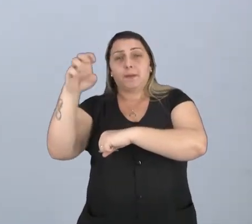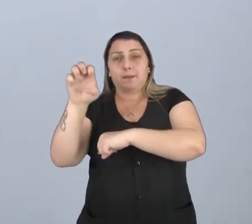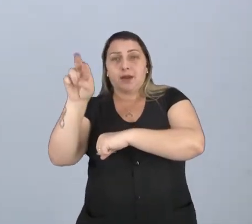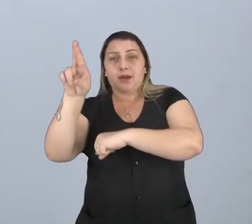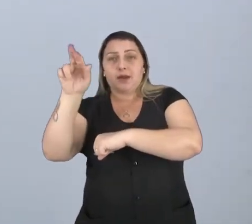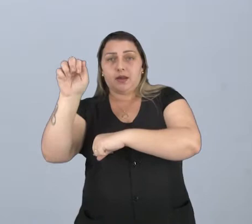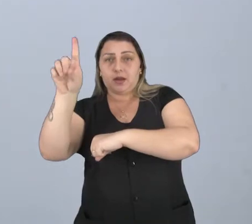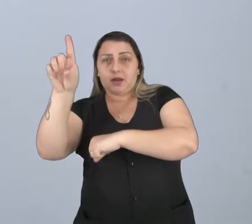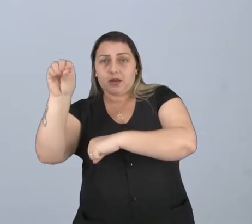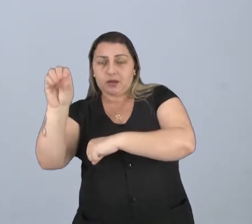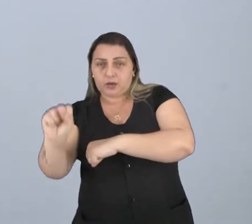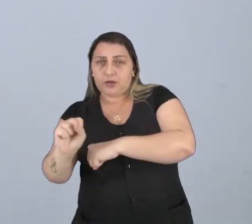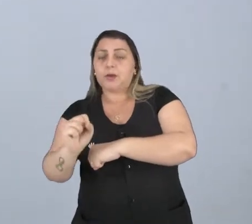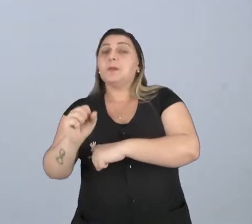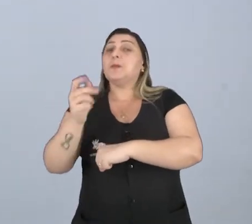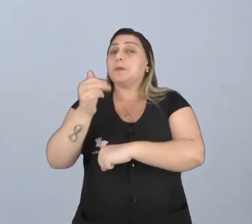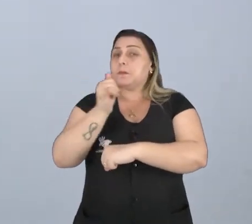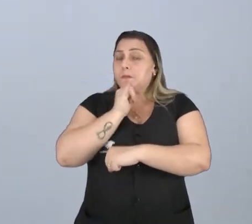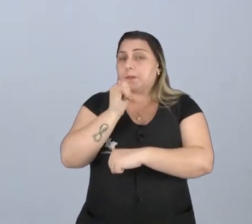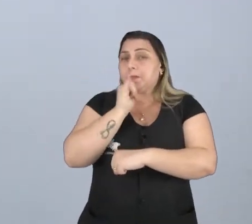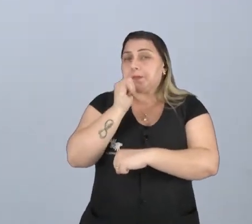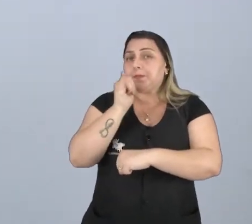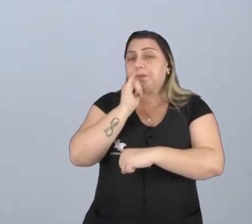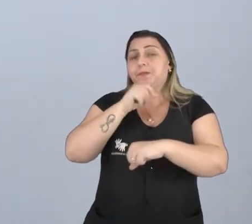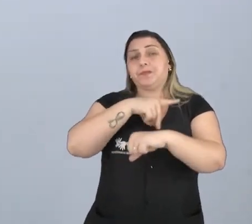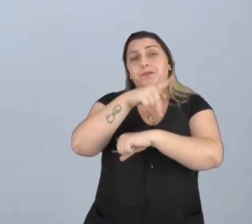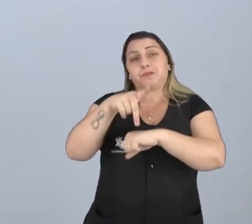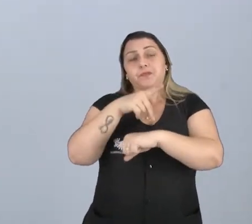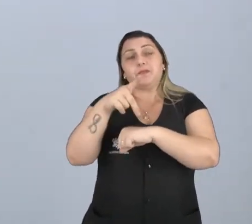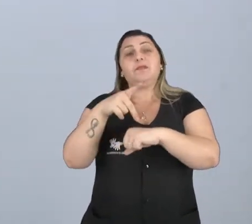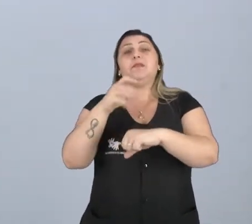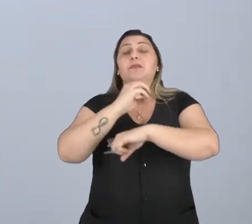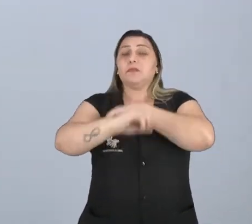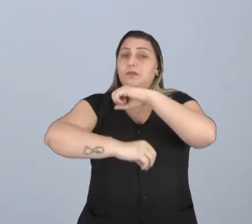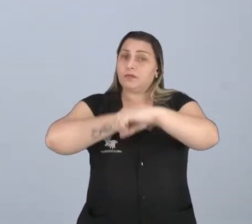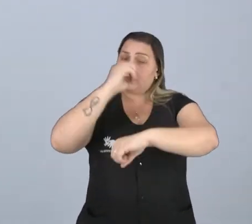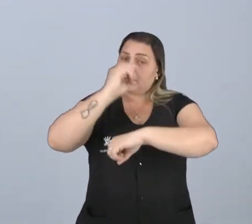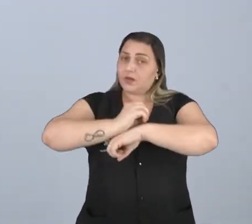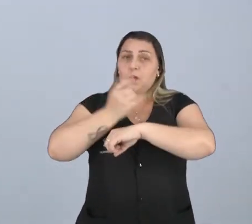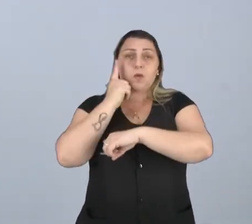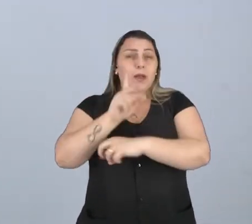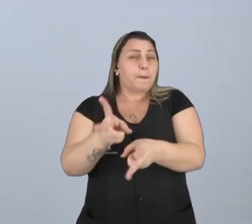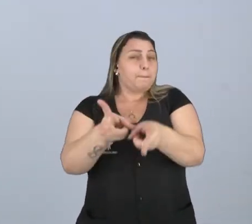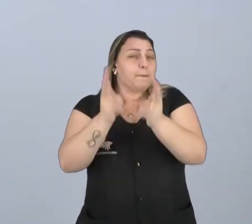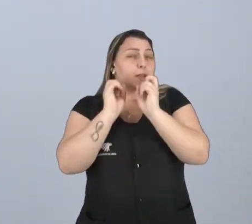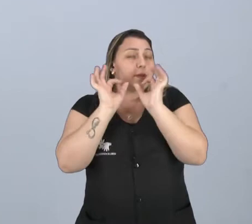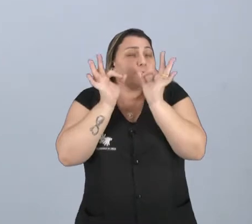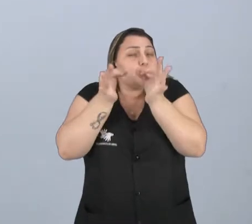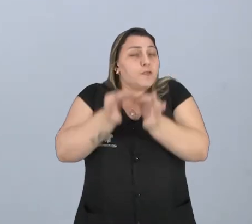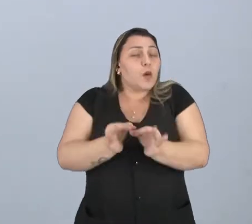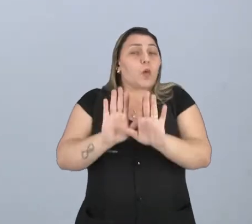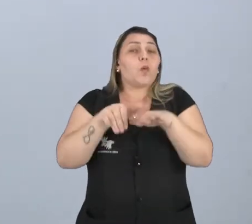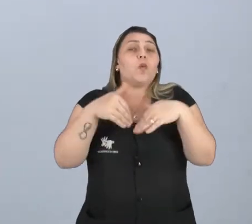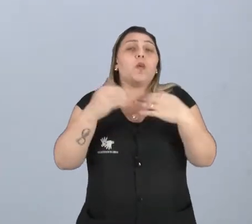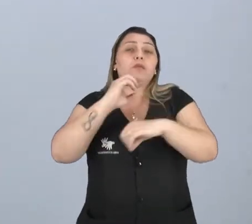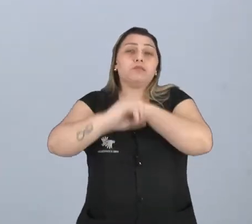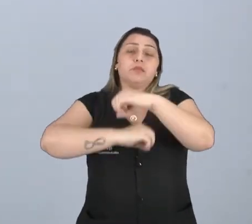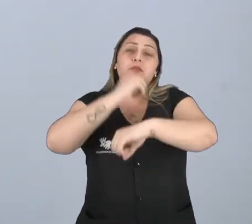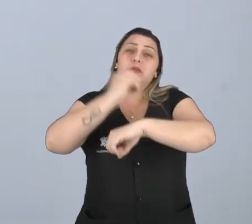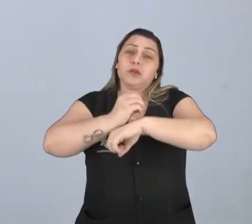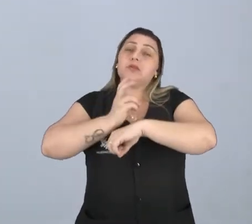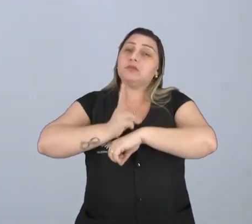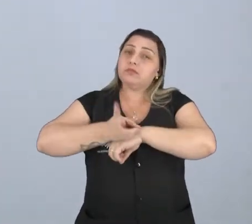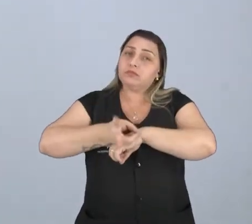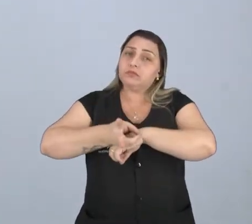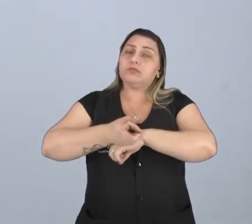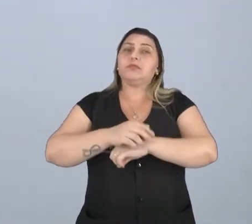tá? Então, nos países tropicais, as estações elas não são tão bem definidas, né? Você não consegue perceber exatamente em que estação você está, tá